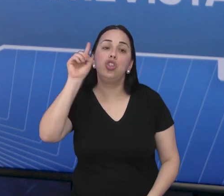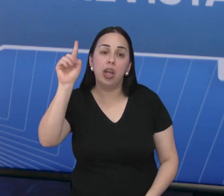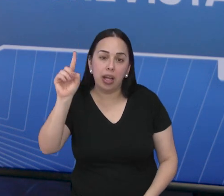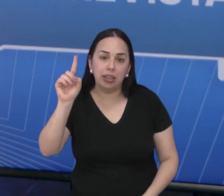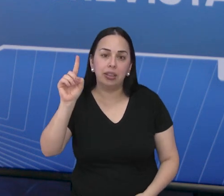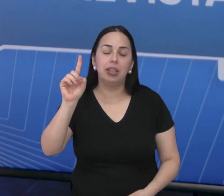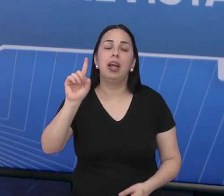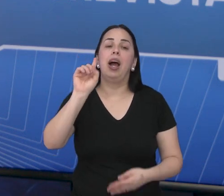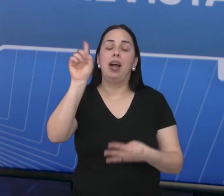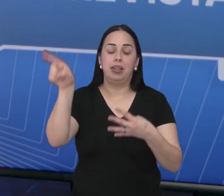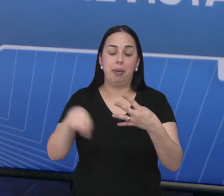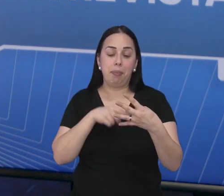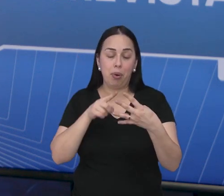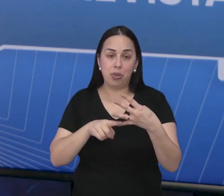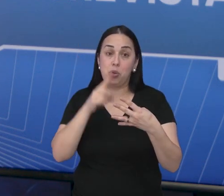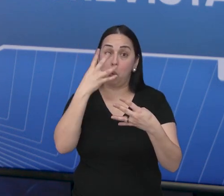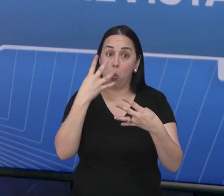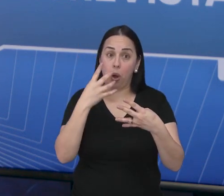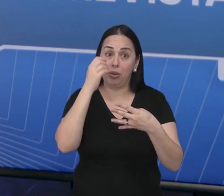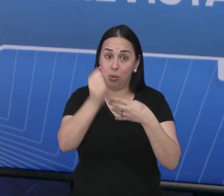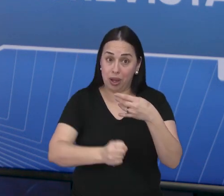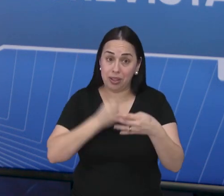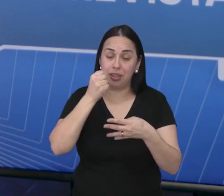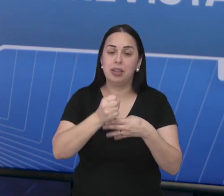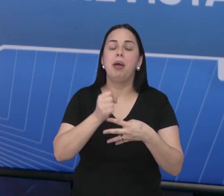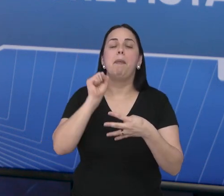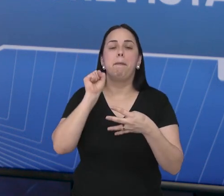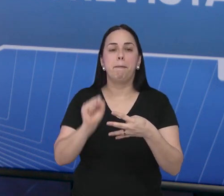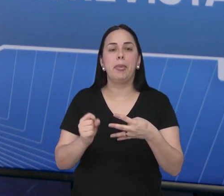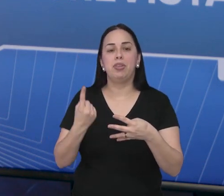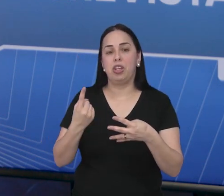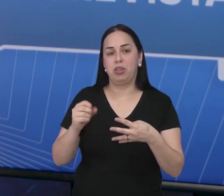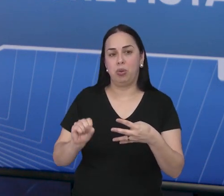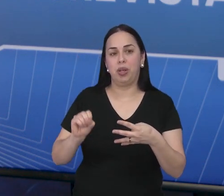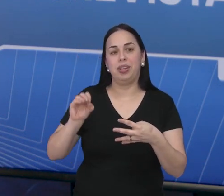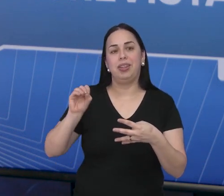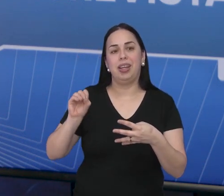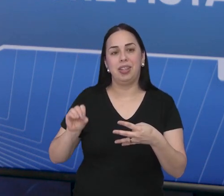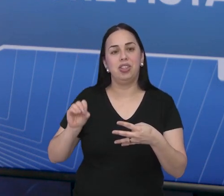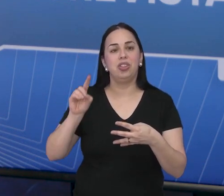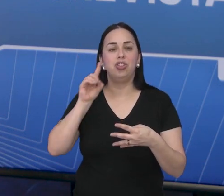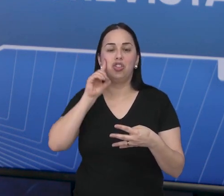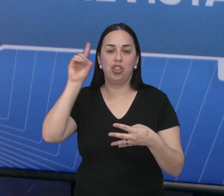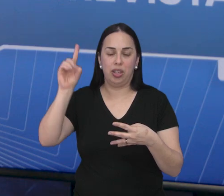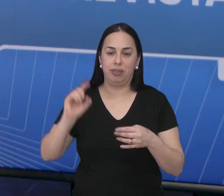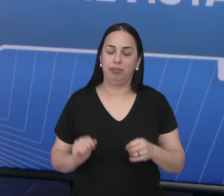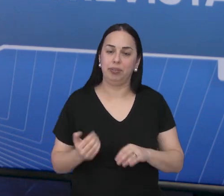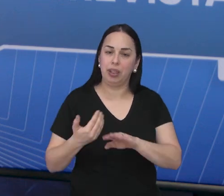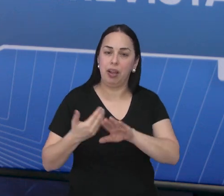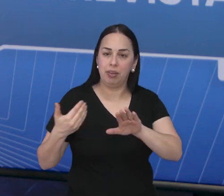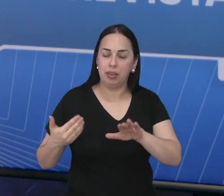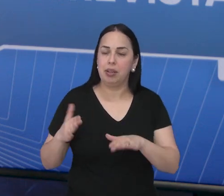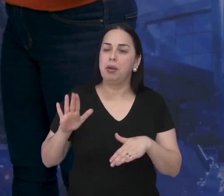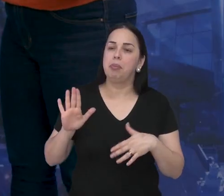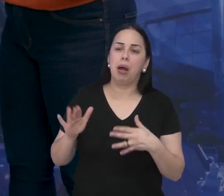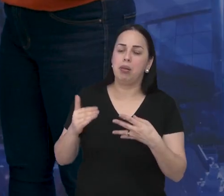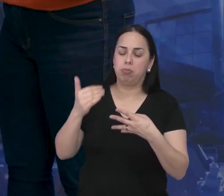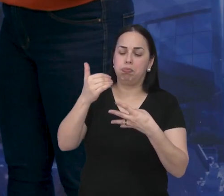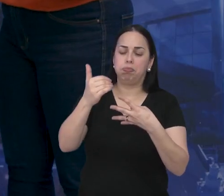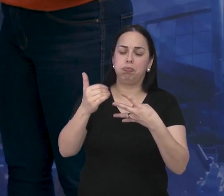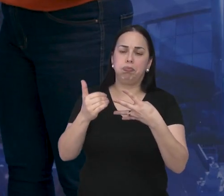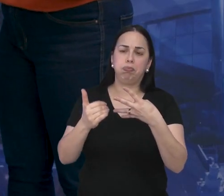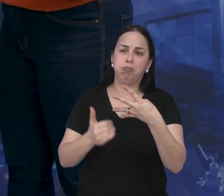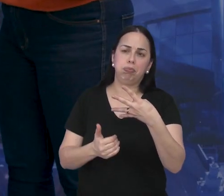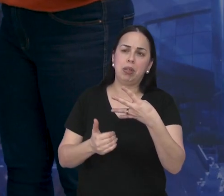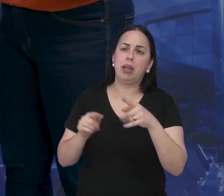partir do 4º ano, ele vai poder aumentar até os 120 ou 180 dias. E quais são as fases